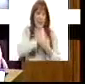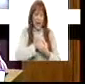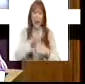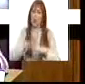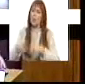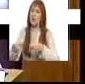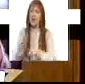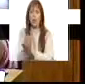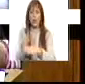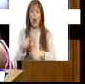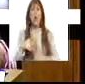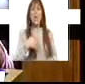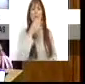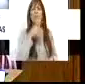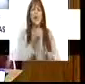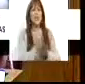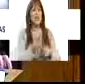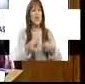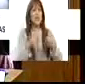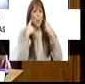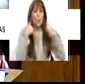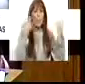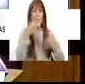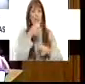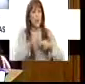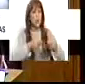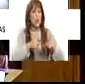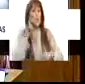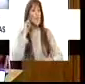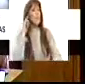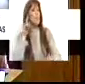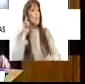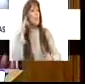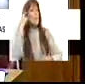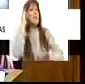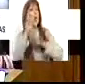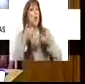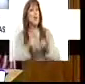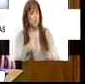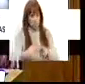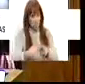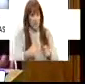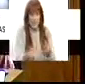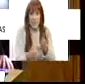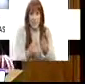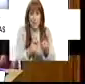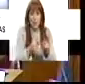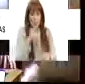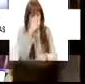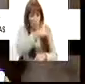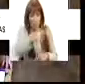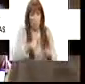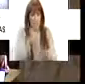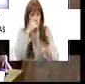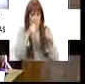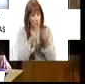gestão do setor. Quando falamos de uma gestão pública, falamos de uma gestão que tem fundamentalmente em conta os interesses e as necessidades dos cidadãos,